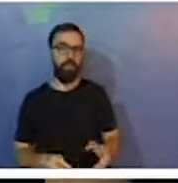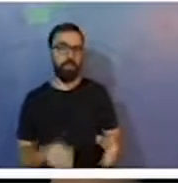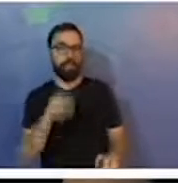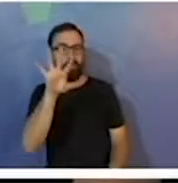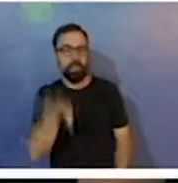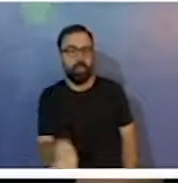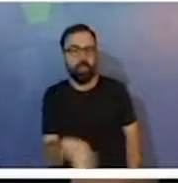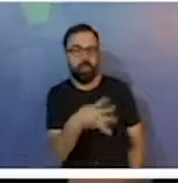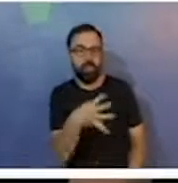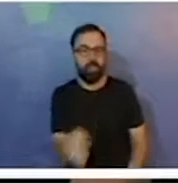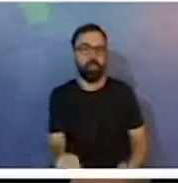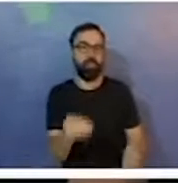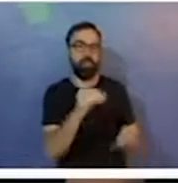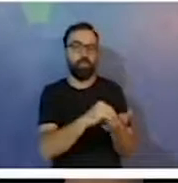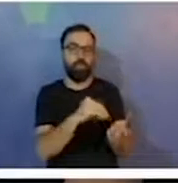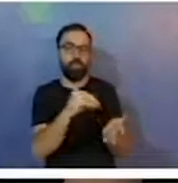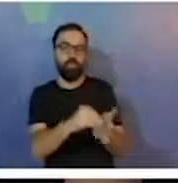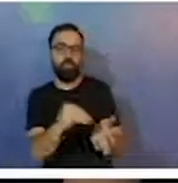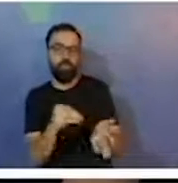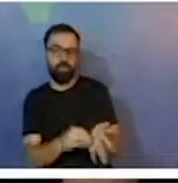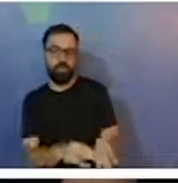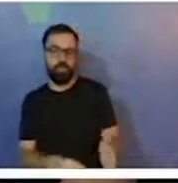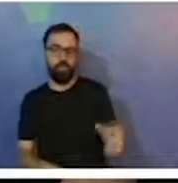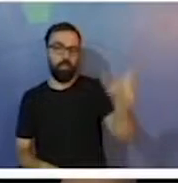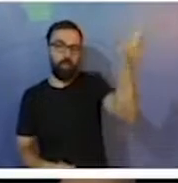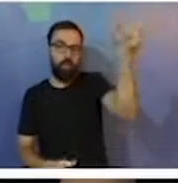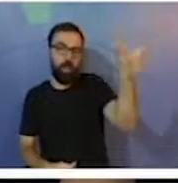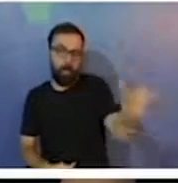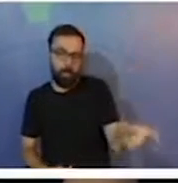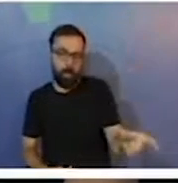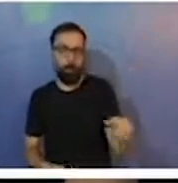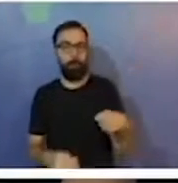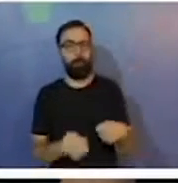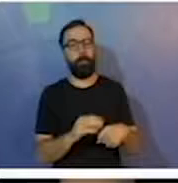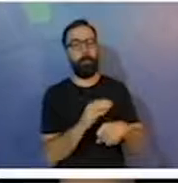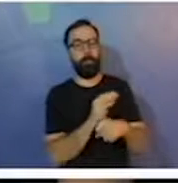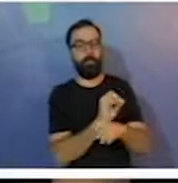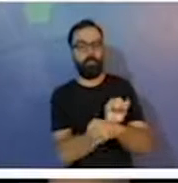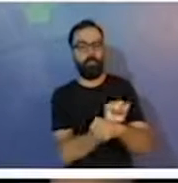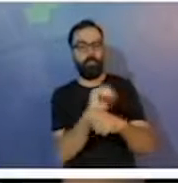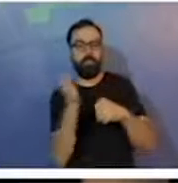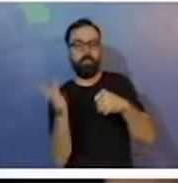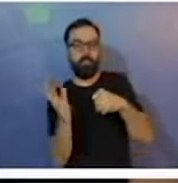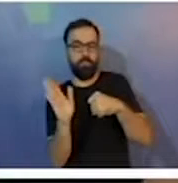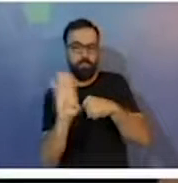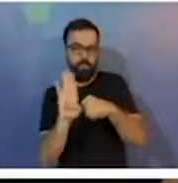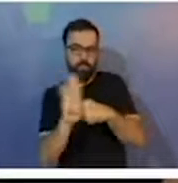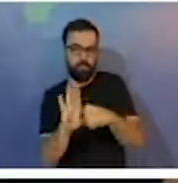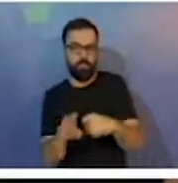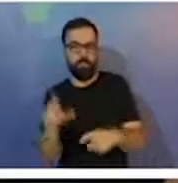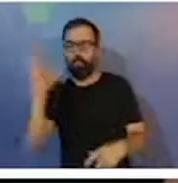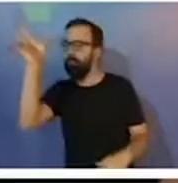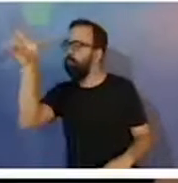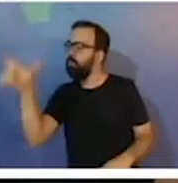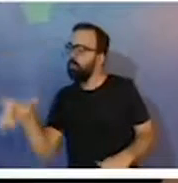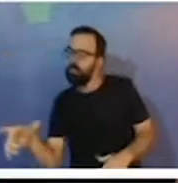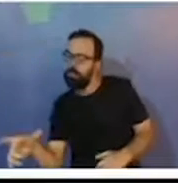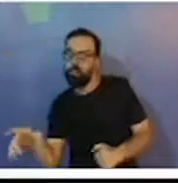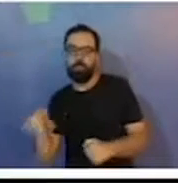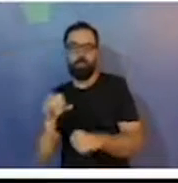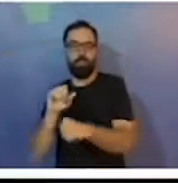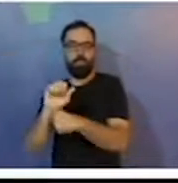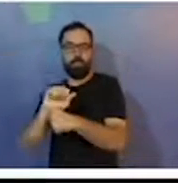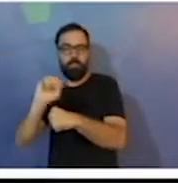palavras usadas nessa lista tão desse lado aqui do quadro eu tenho os substantivos no lado de Caio tem os